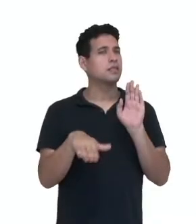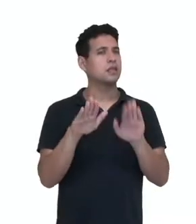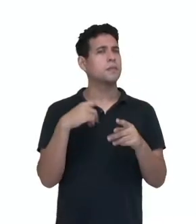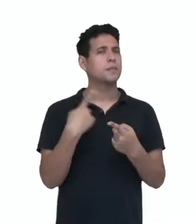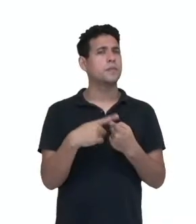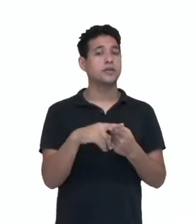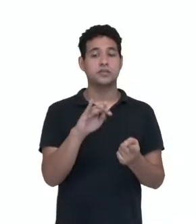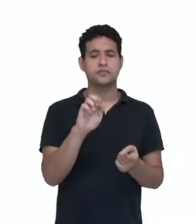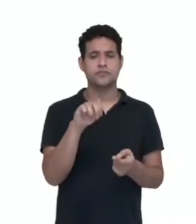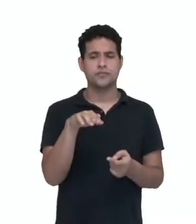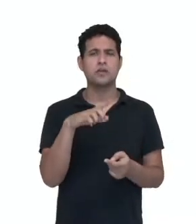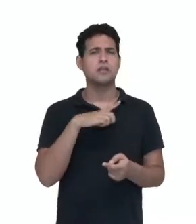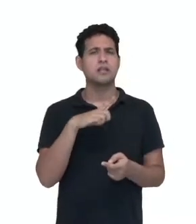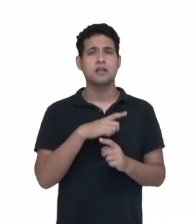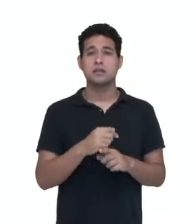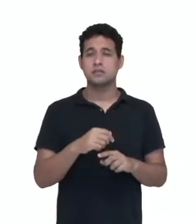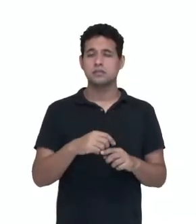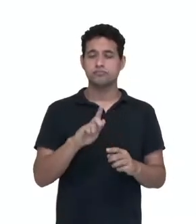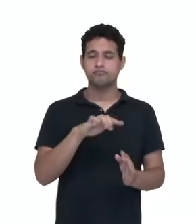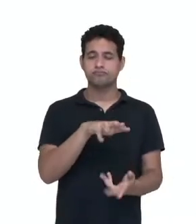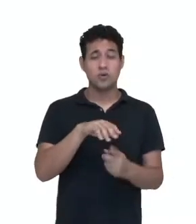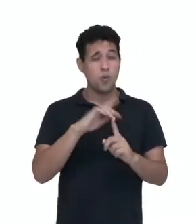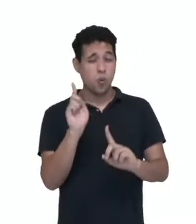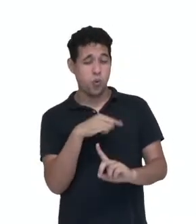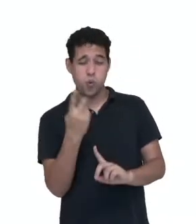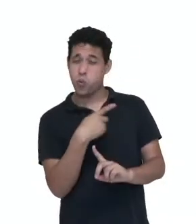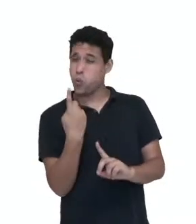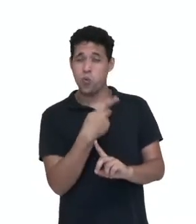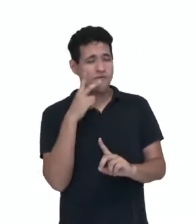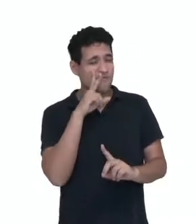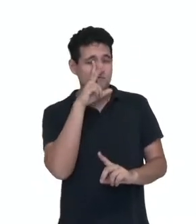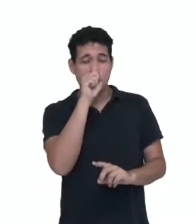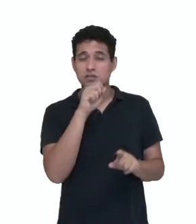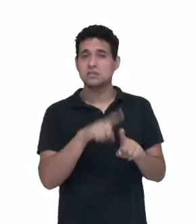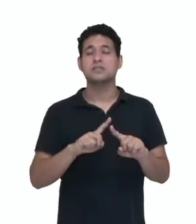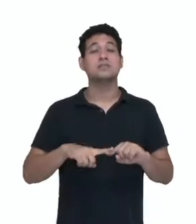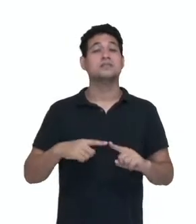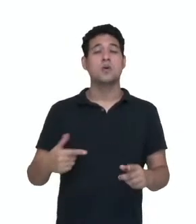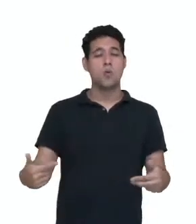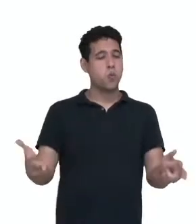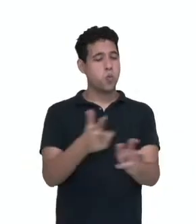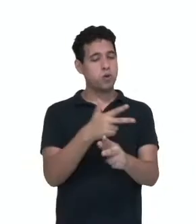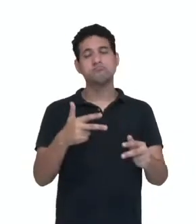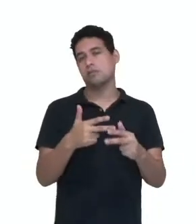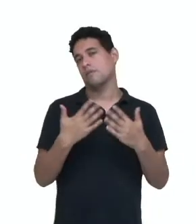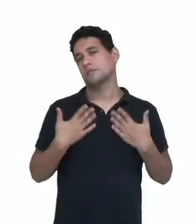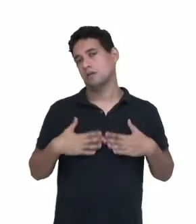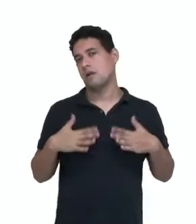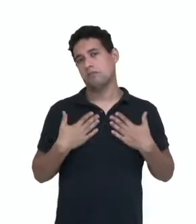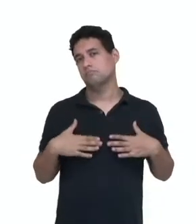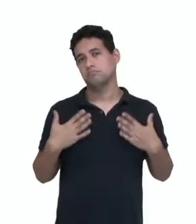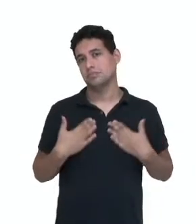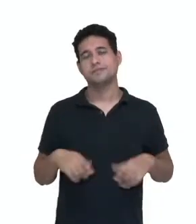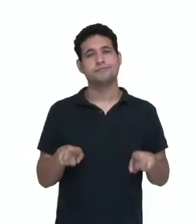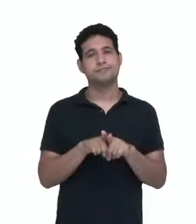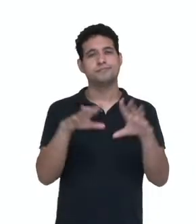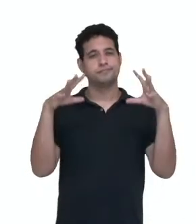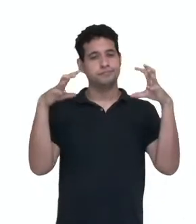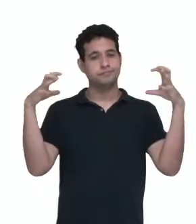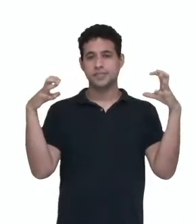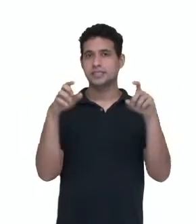tifón tiene un rango geográfico mayor que el huracán, pero los vientos son más tranquilos, não há nuvens em espiral